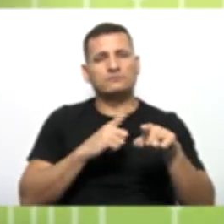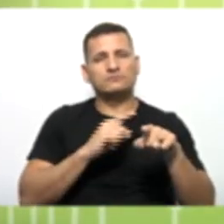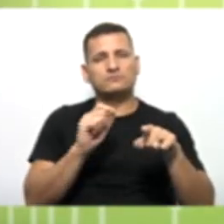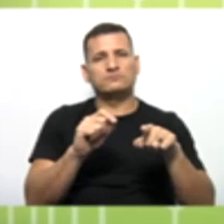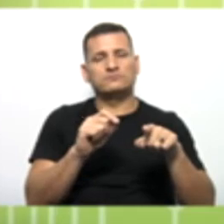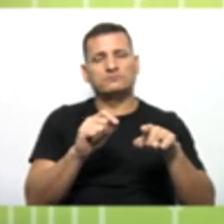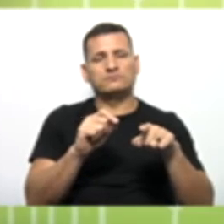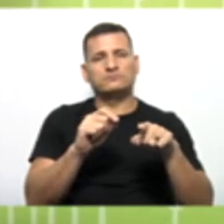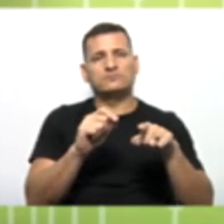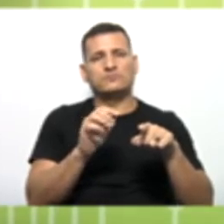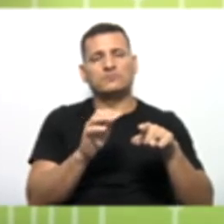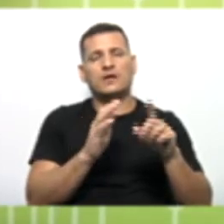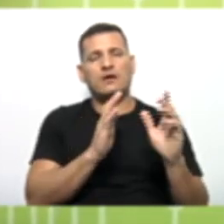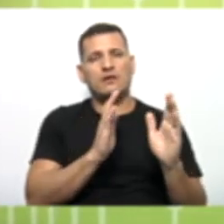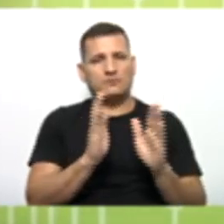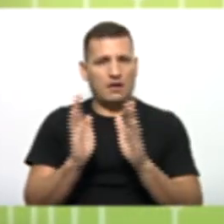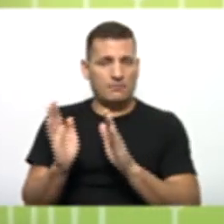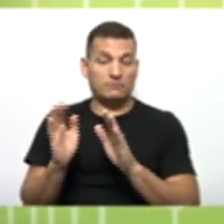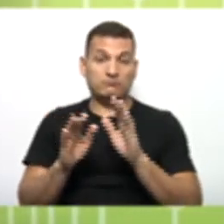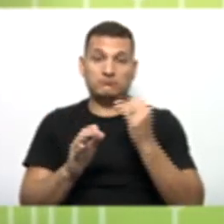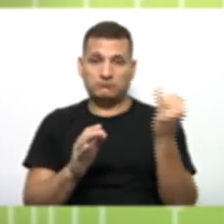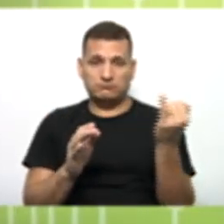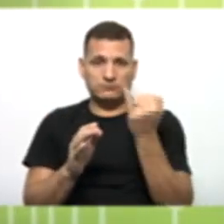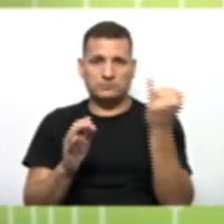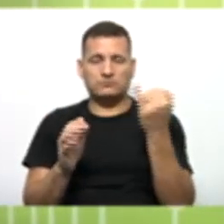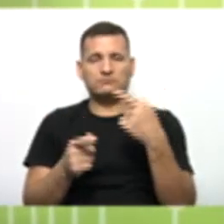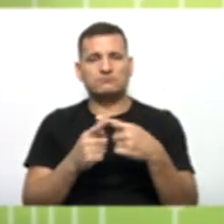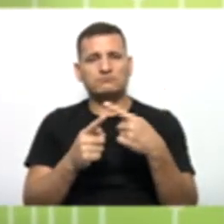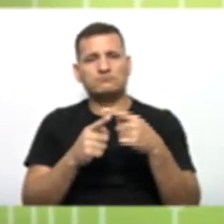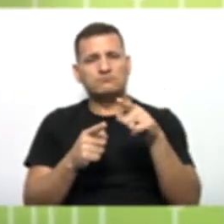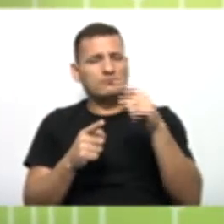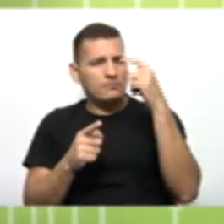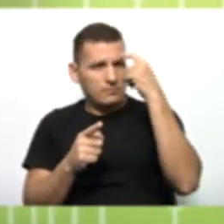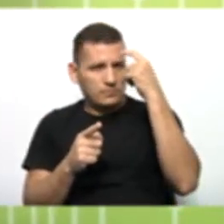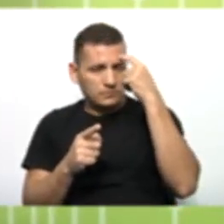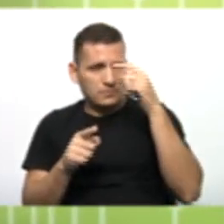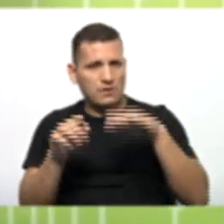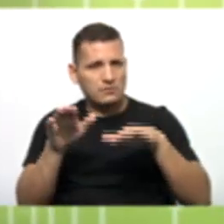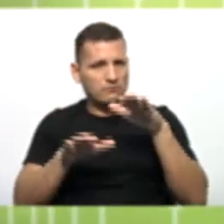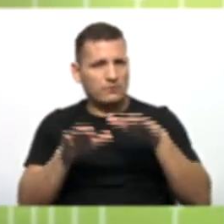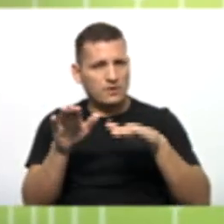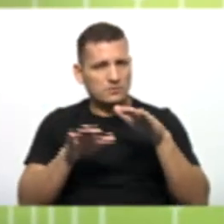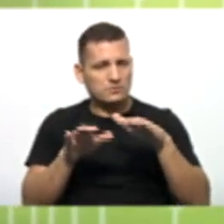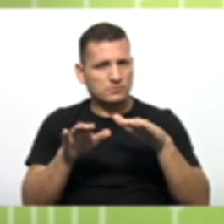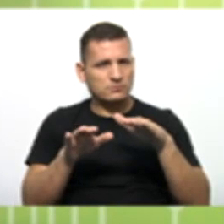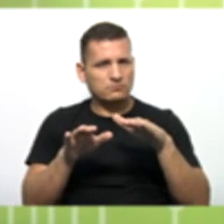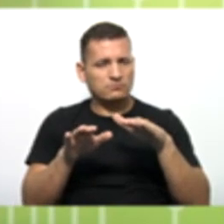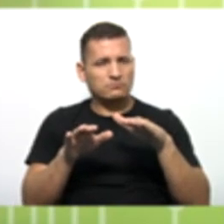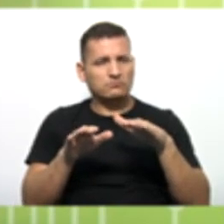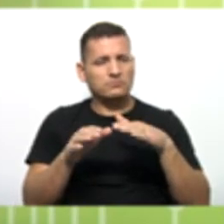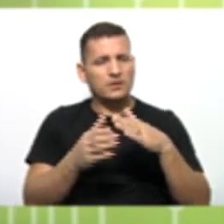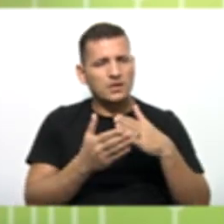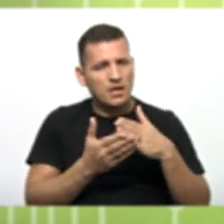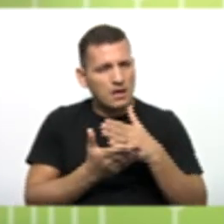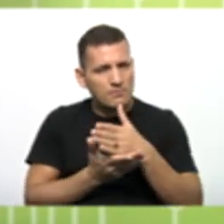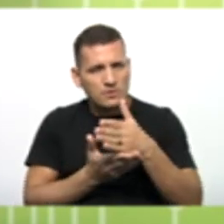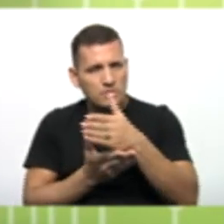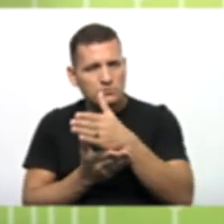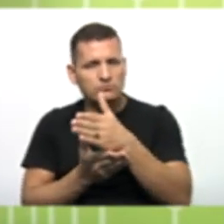porque às vezes você está pensando que a funcionalidade vai ter um caminho e ela tem outro,